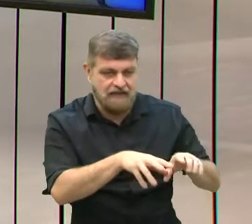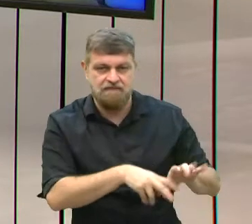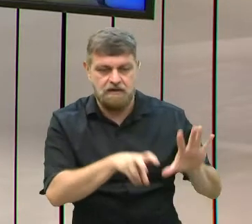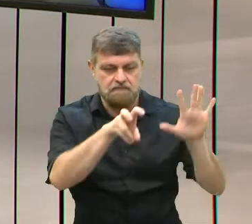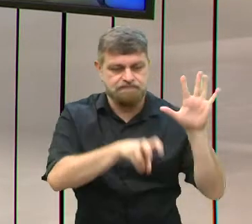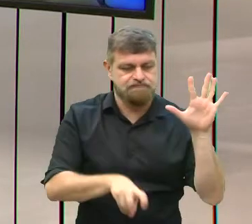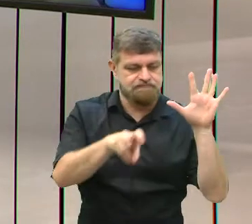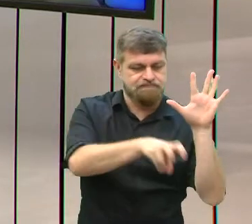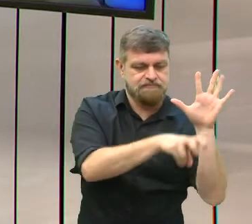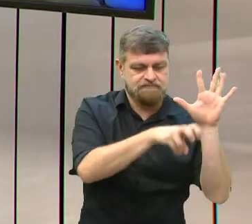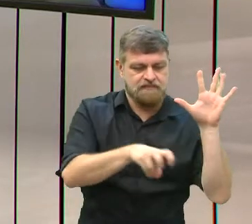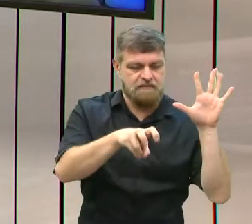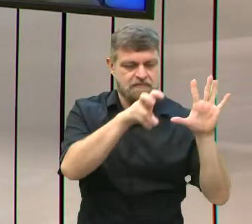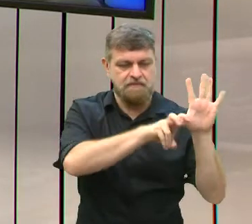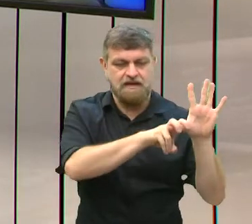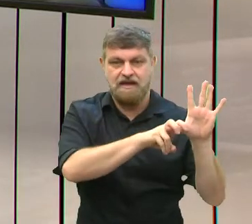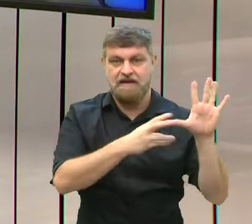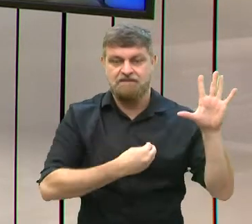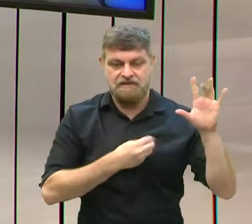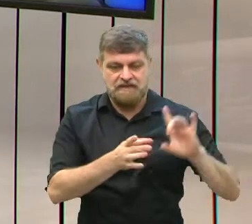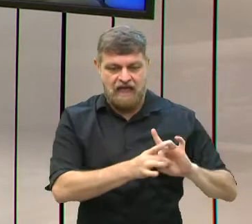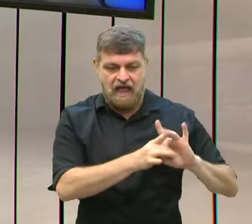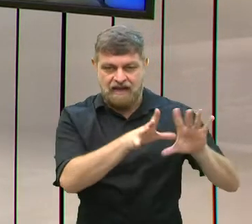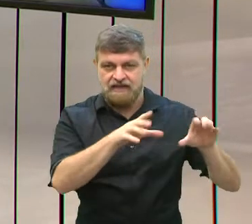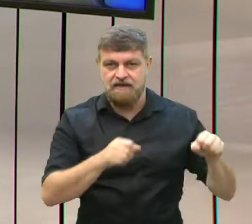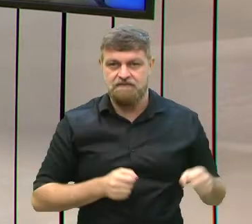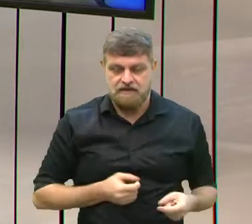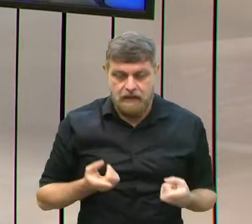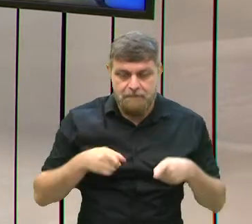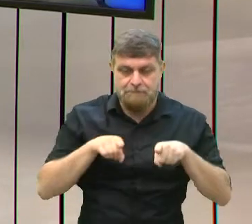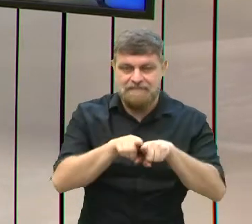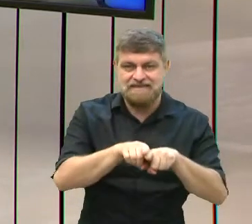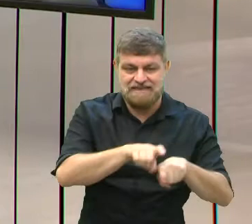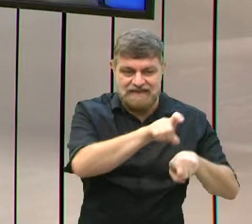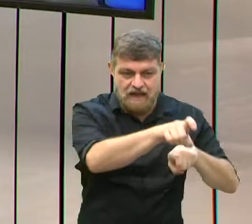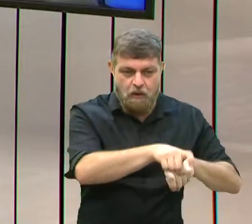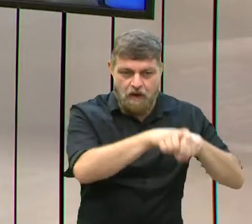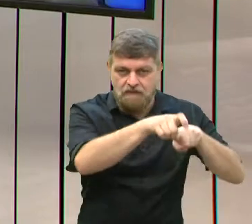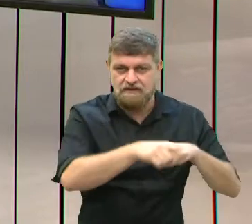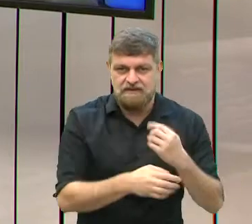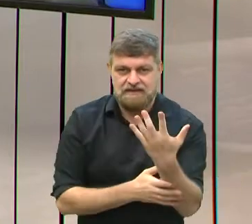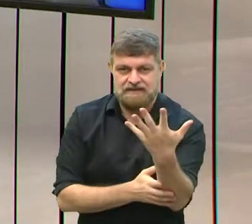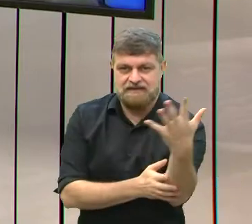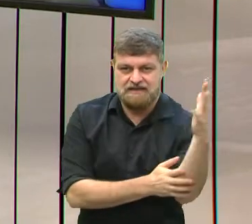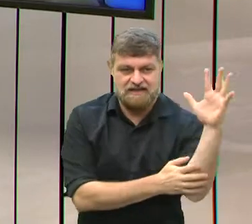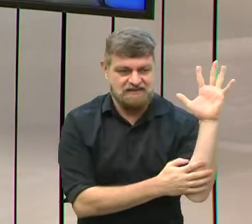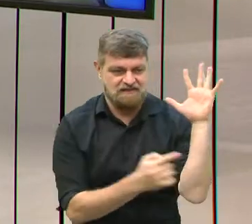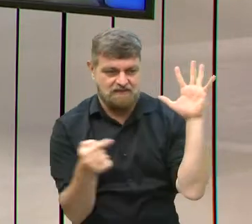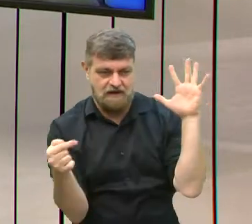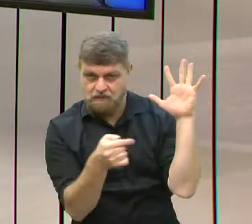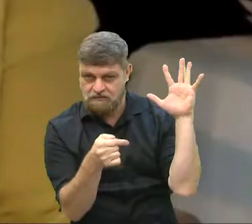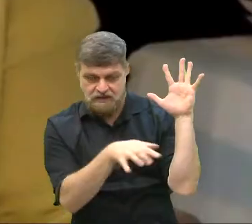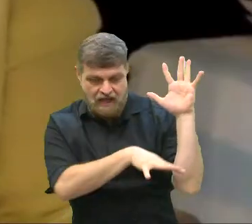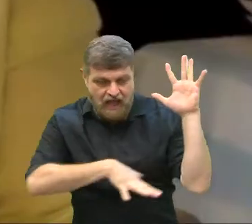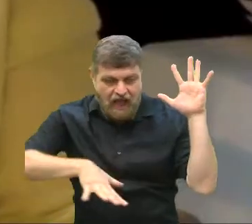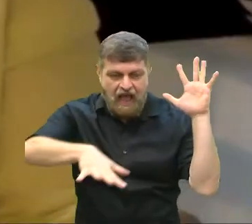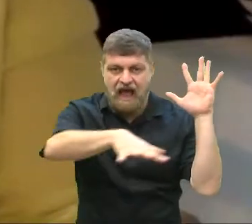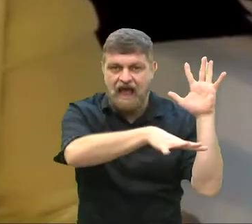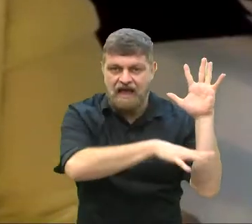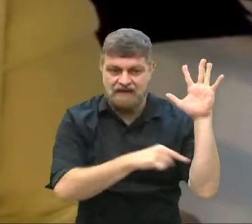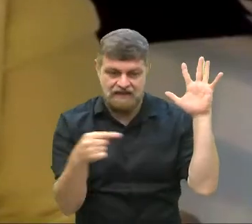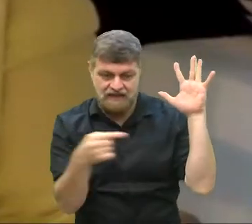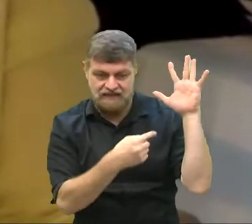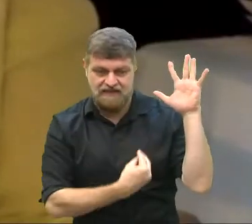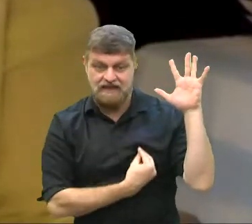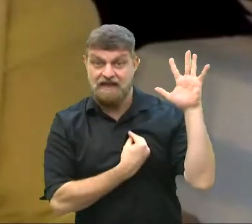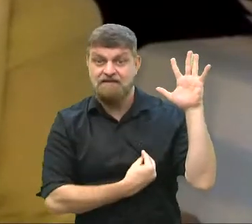animais, de cooperação com os proprietários rurais aqui da região, que têm as florestas que são apropriadas para a sobrevivência